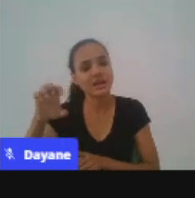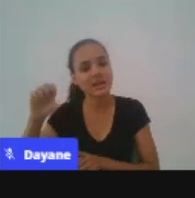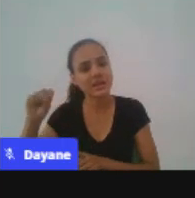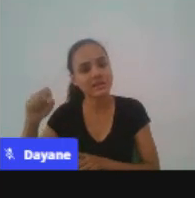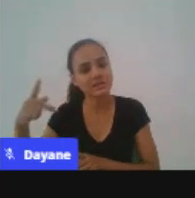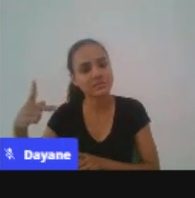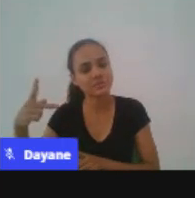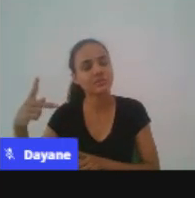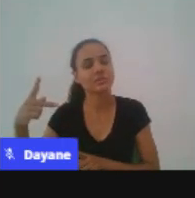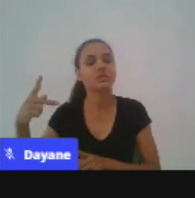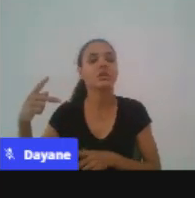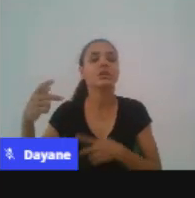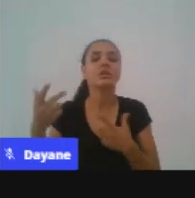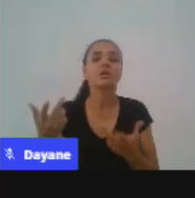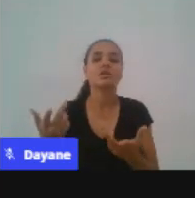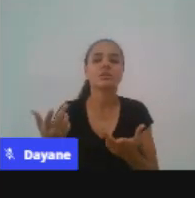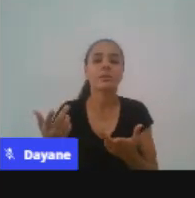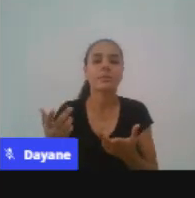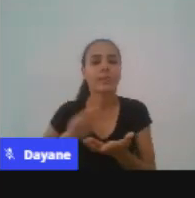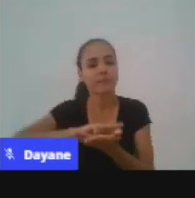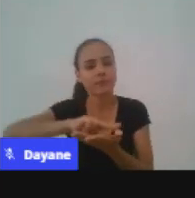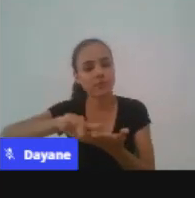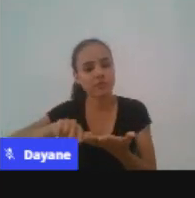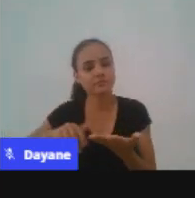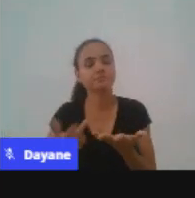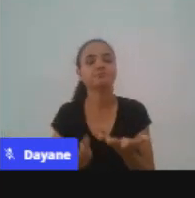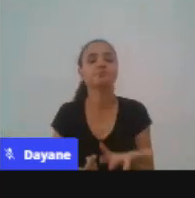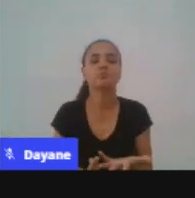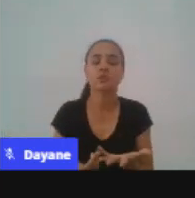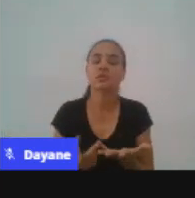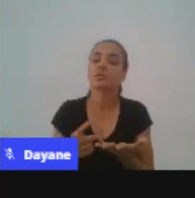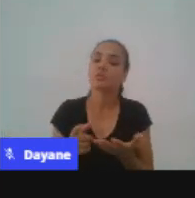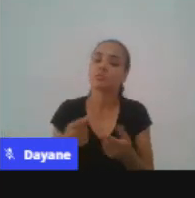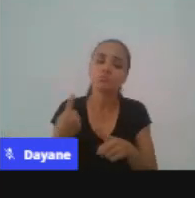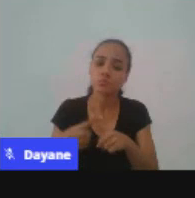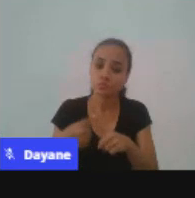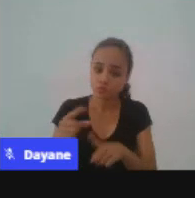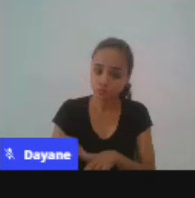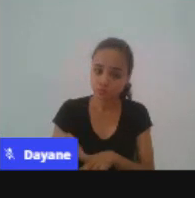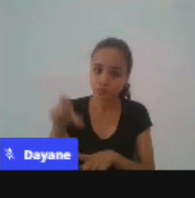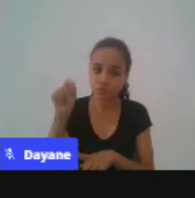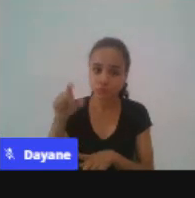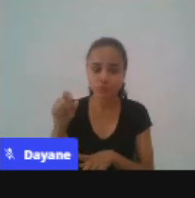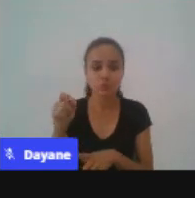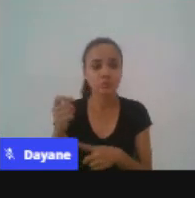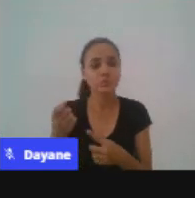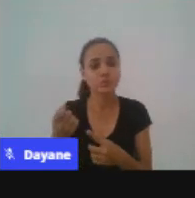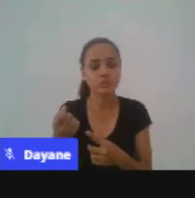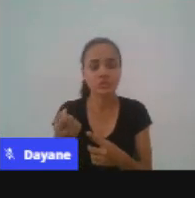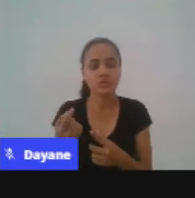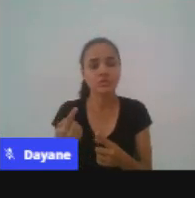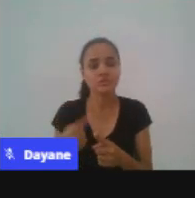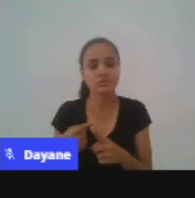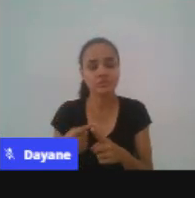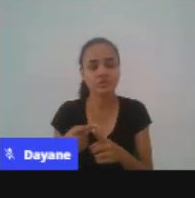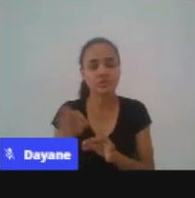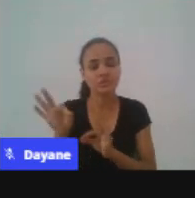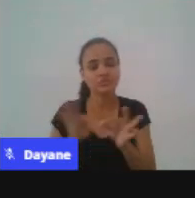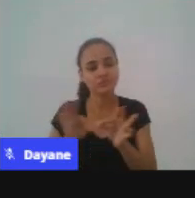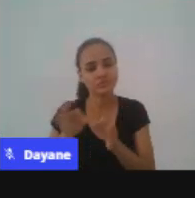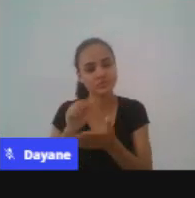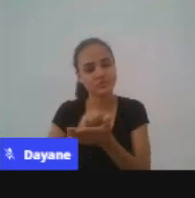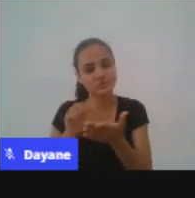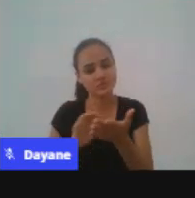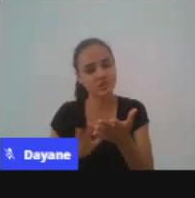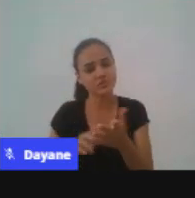fizemos algumas escolhas nesse sentido? Porque elaborar atividade diagnóstica a nível de rede, é necessário